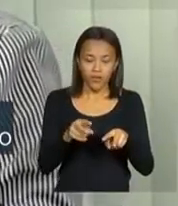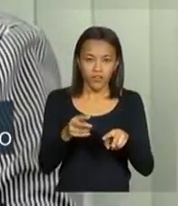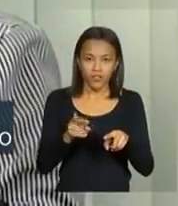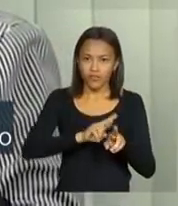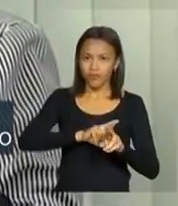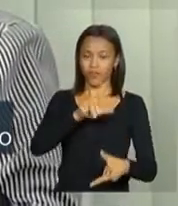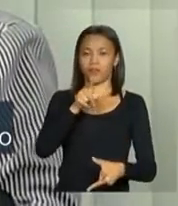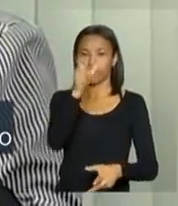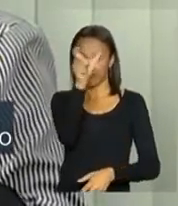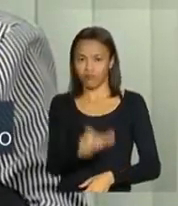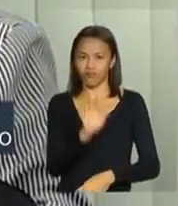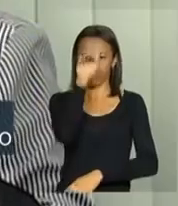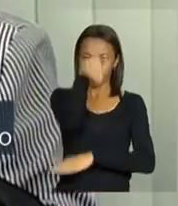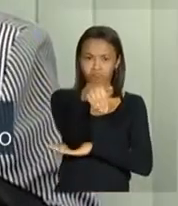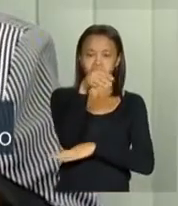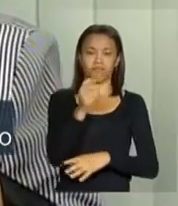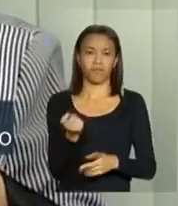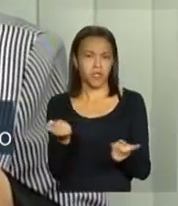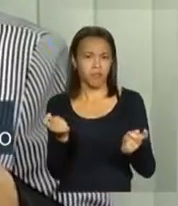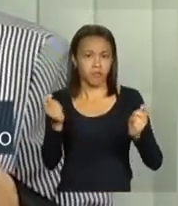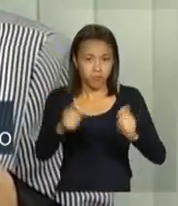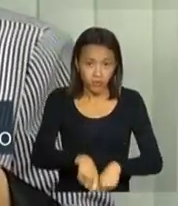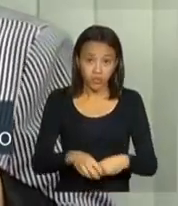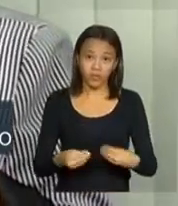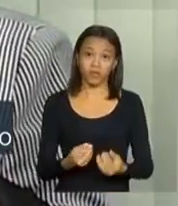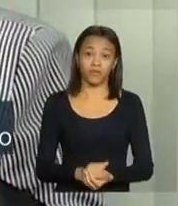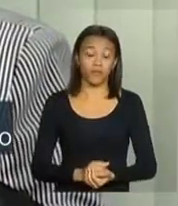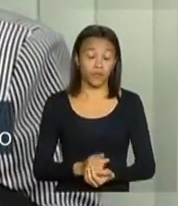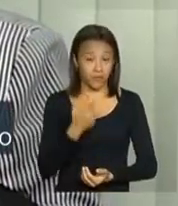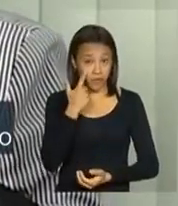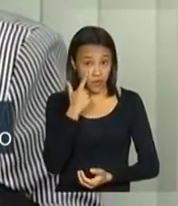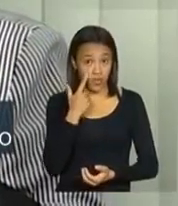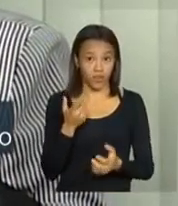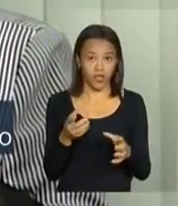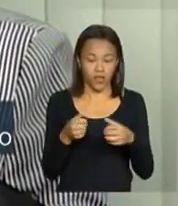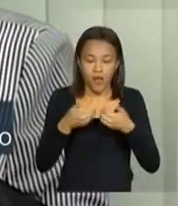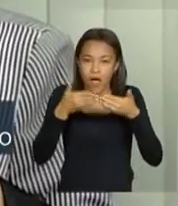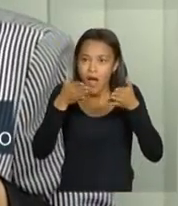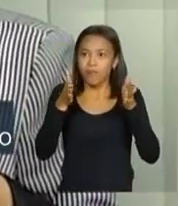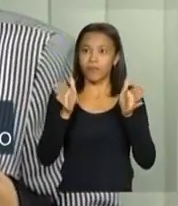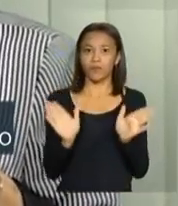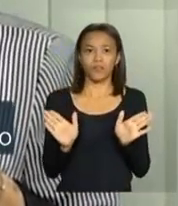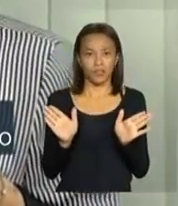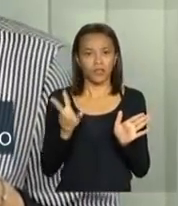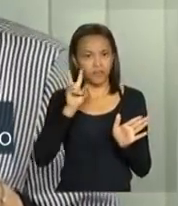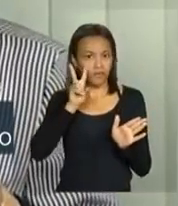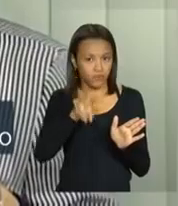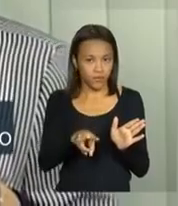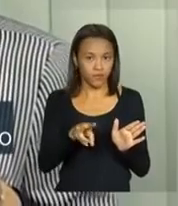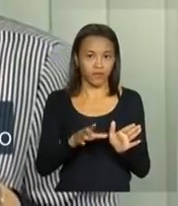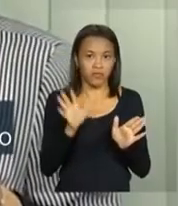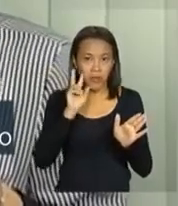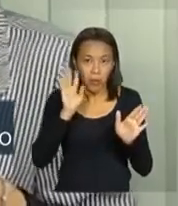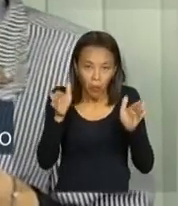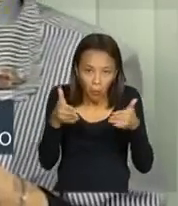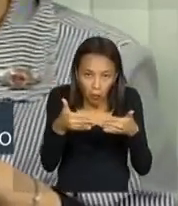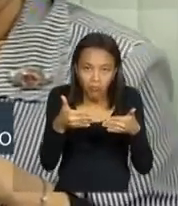transversais que englobem a perspectiva de gênero, né? E,